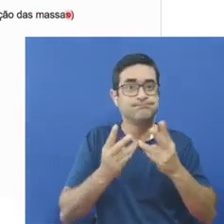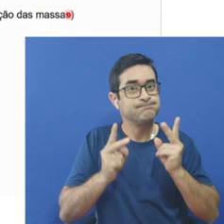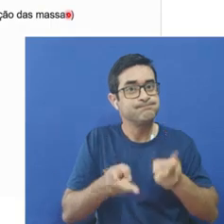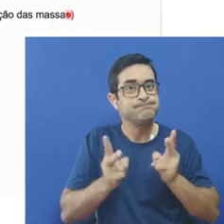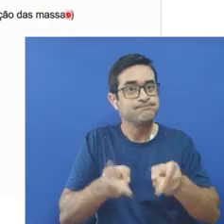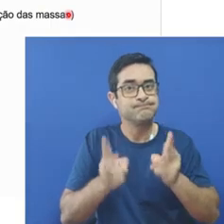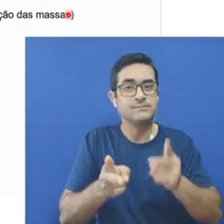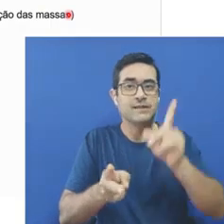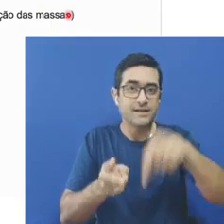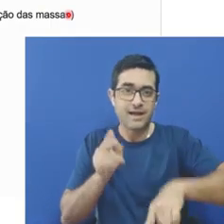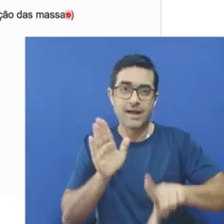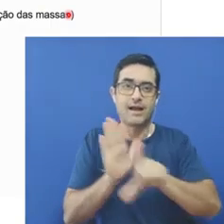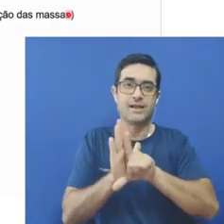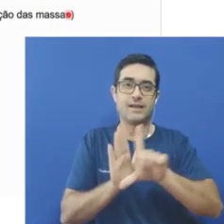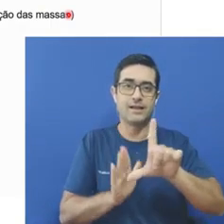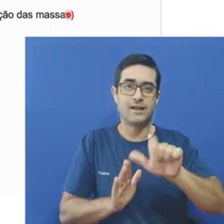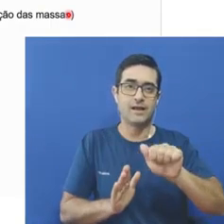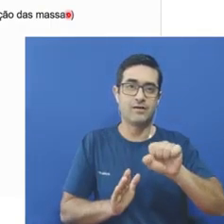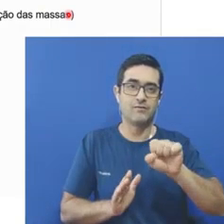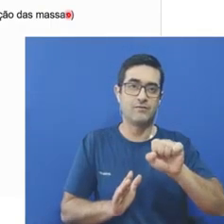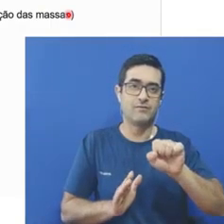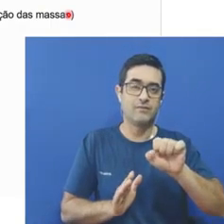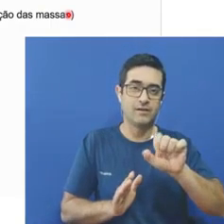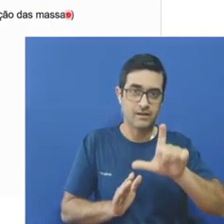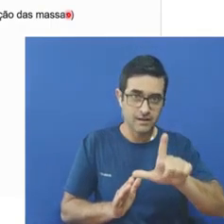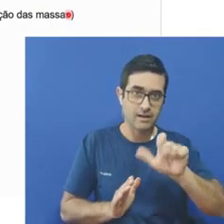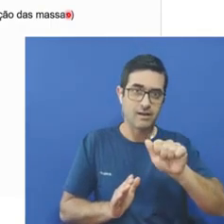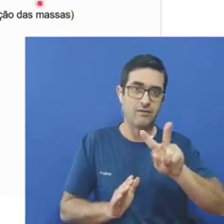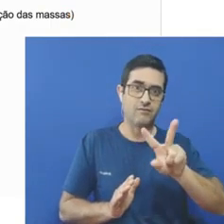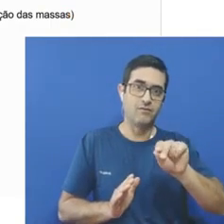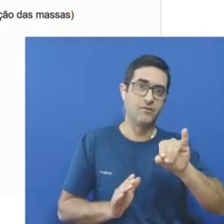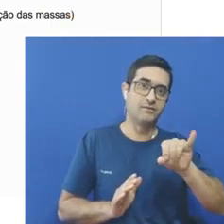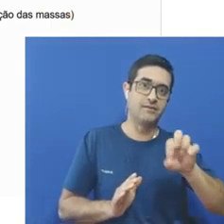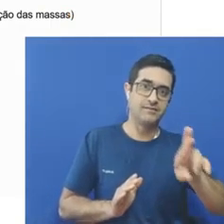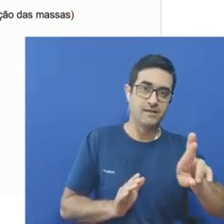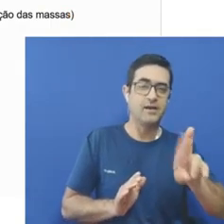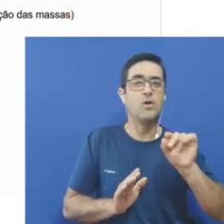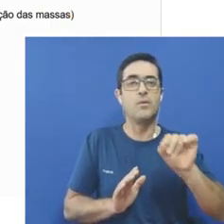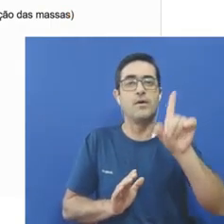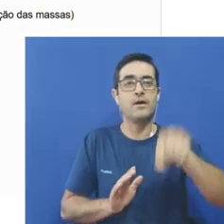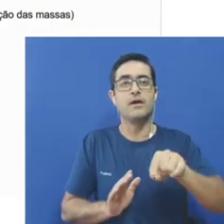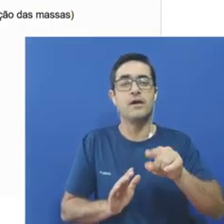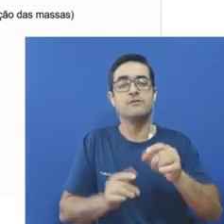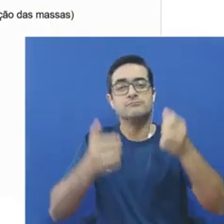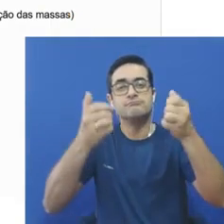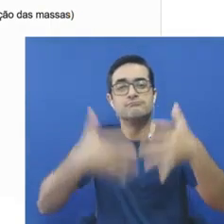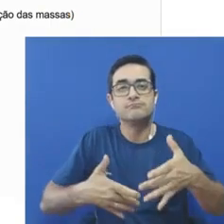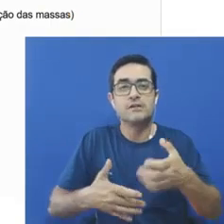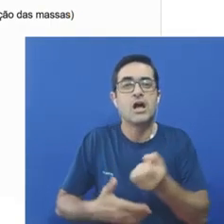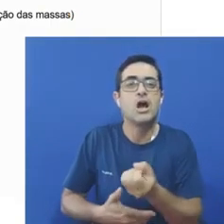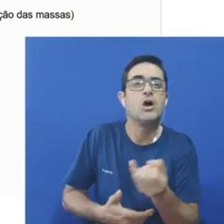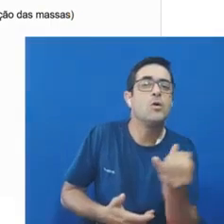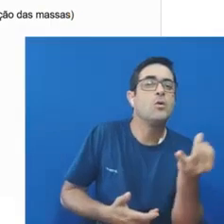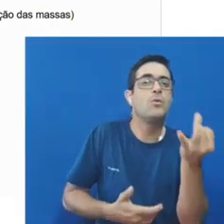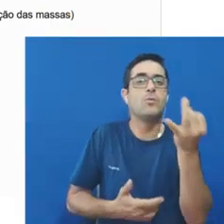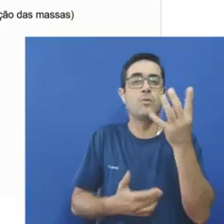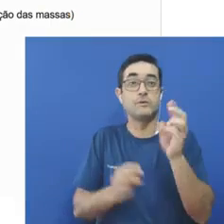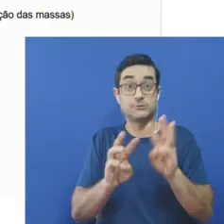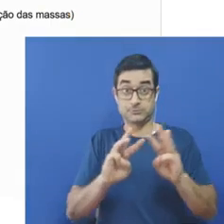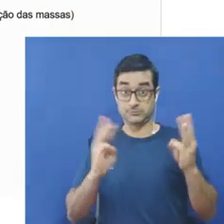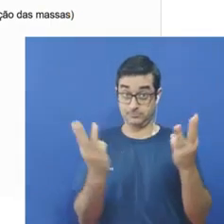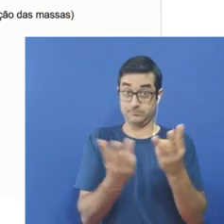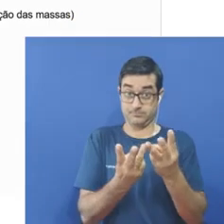de Lavoisier. O que é a lei de Lavoisier nos diz? Ela diz que a quantidade em massa dos